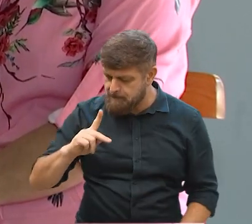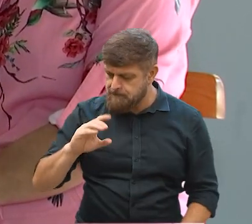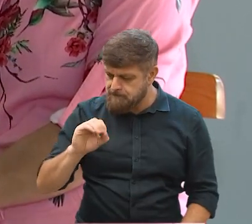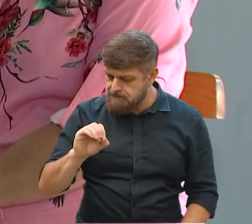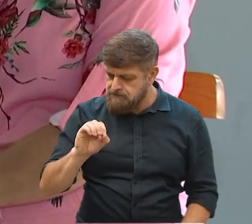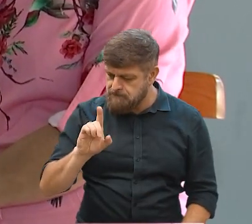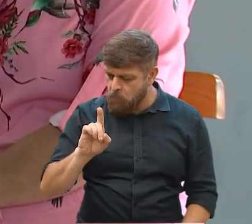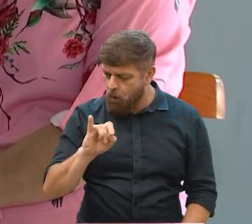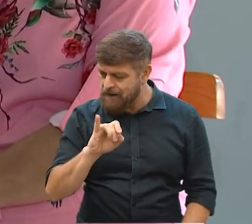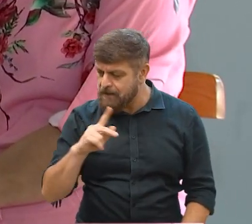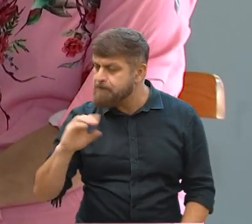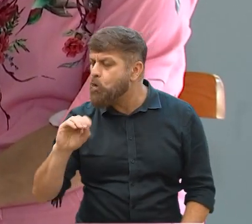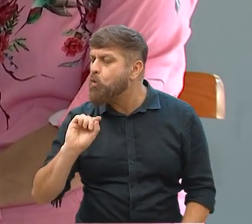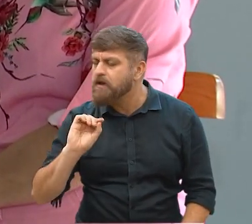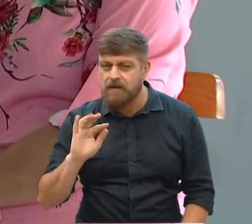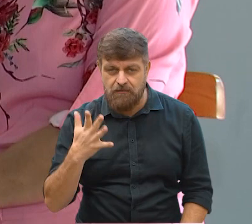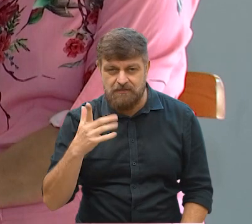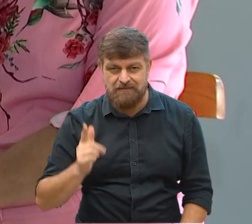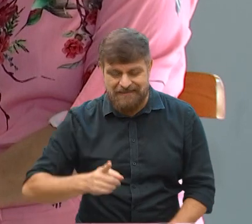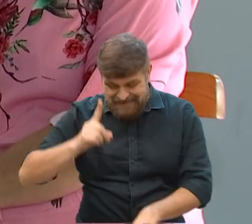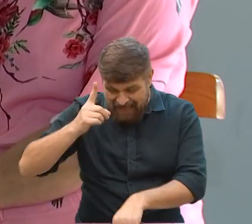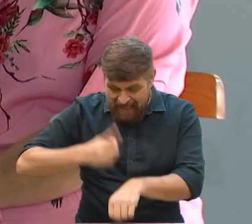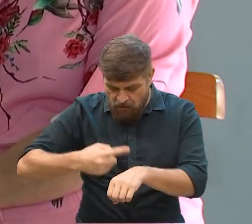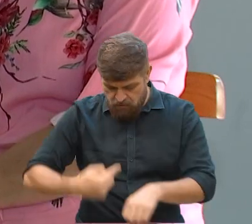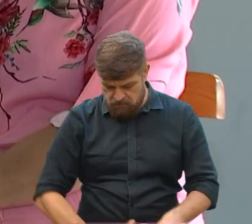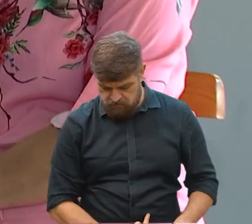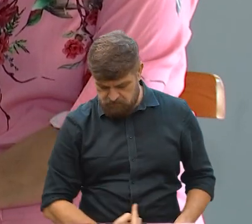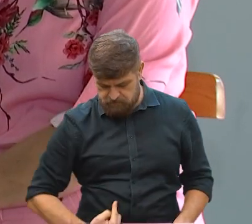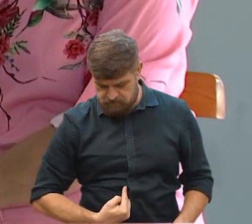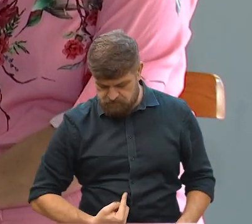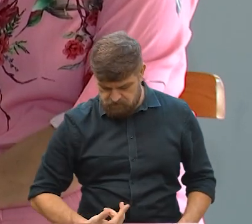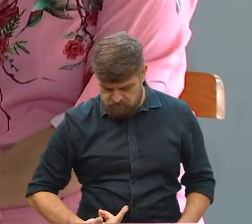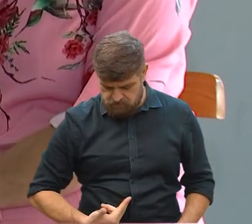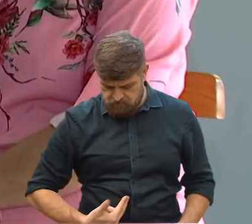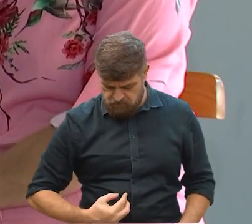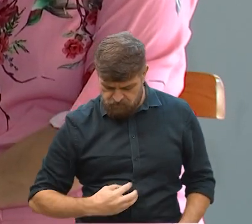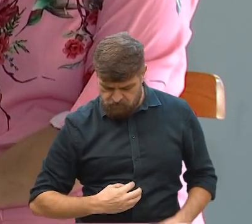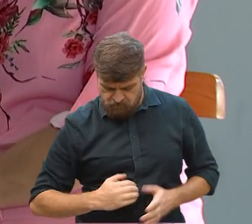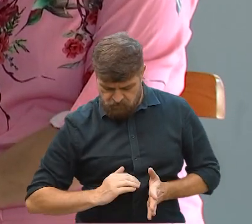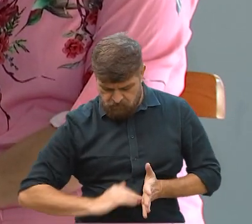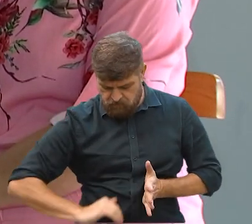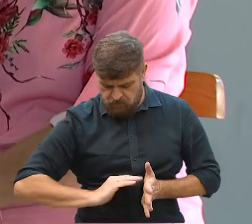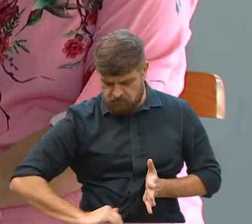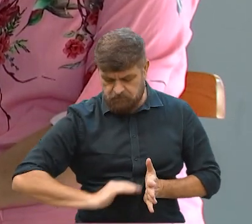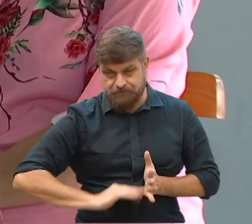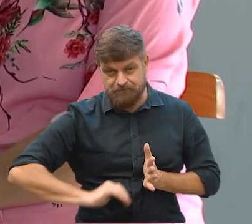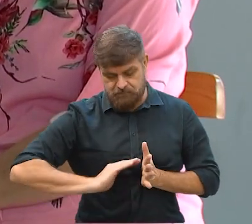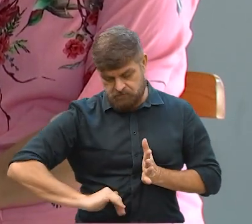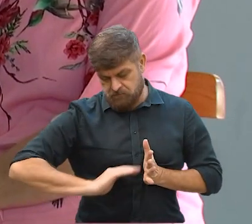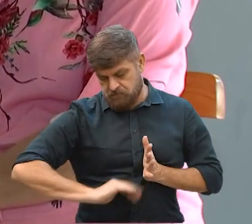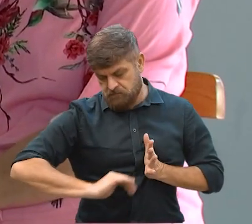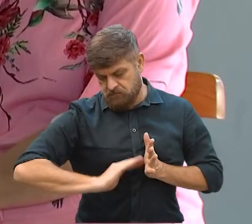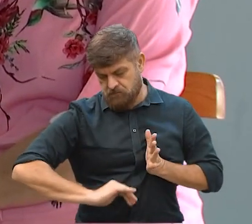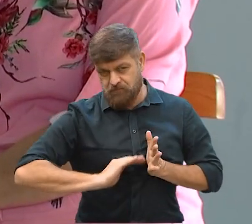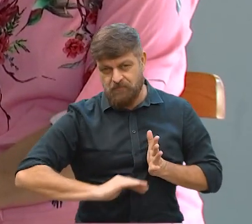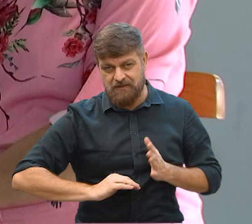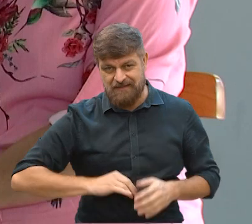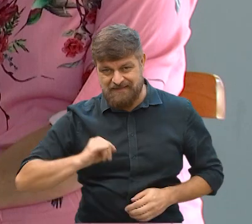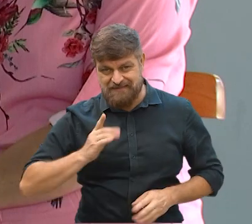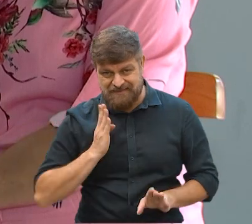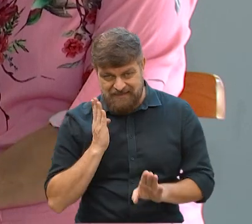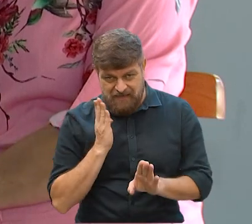feito? Normalmente, na própria colonoscopia, o pólipo é retirado. Então, frequentemente são